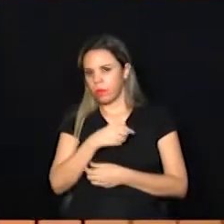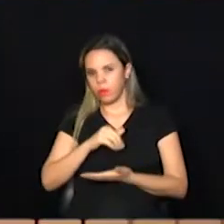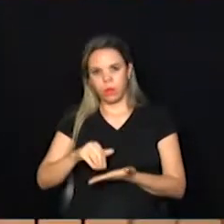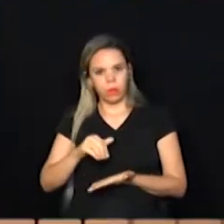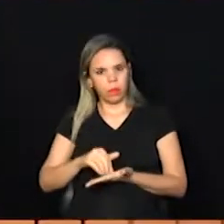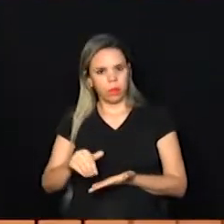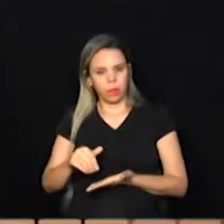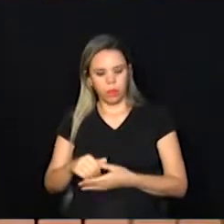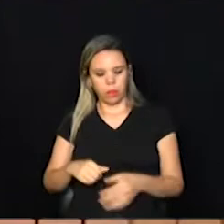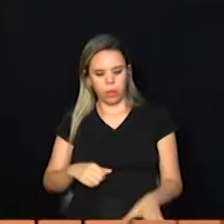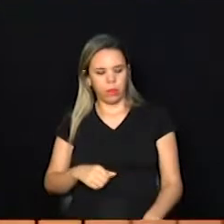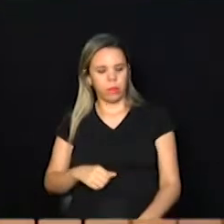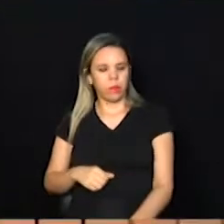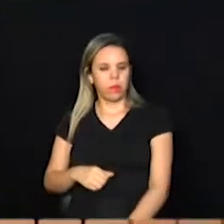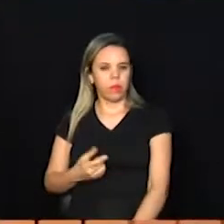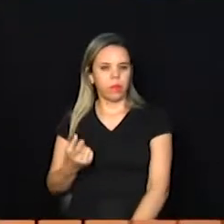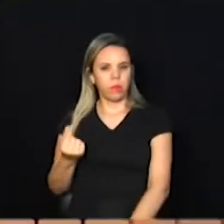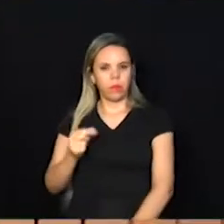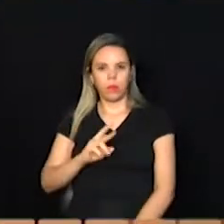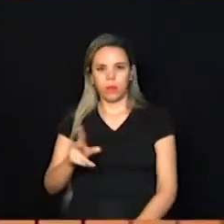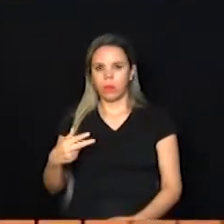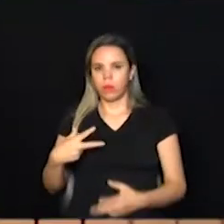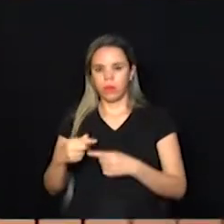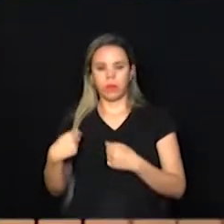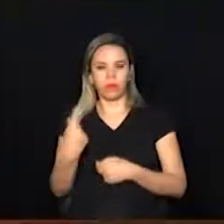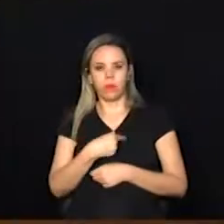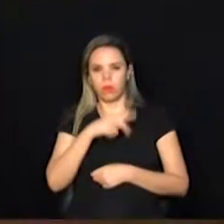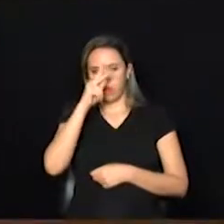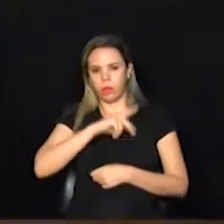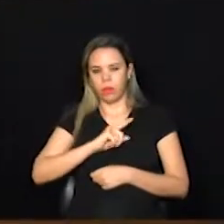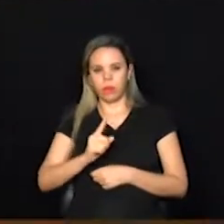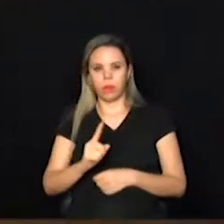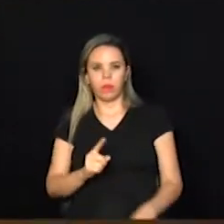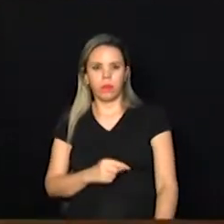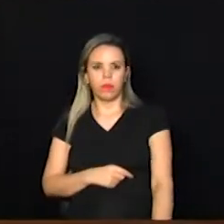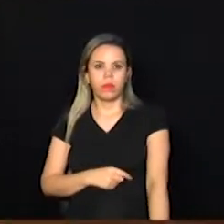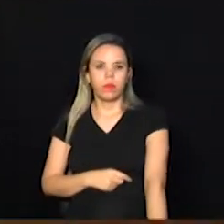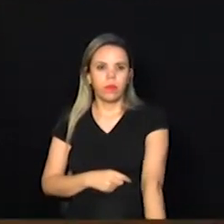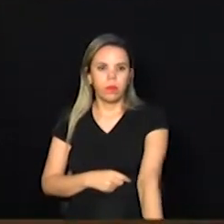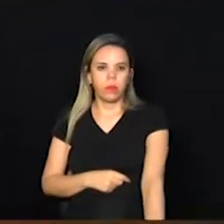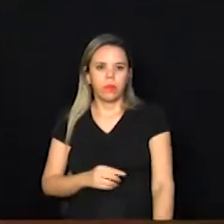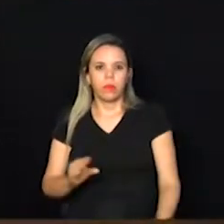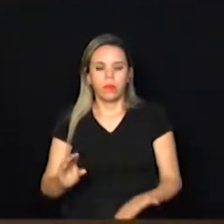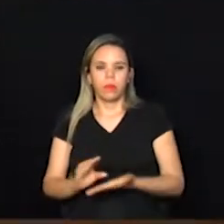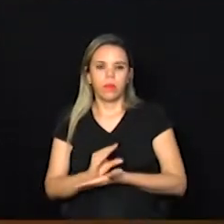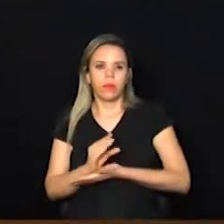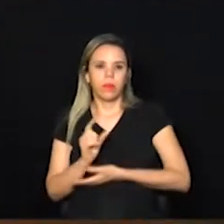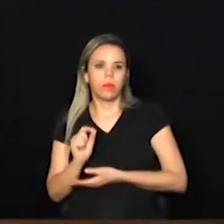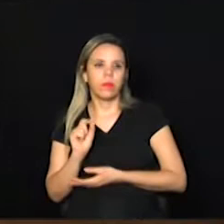A gestão no sentido, o orçamento não sai nosso, não é nosso. O orçamento